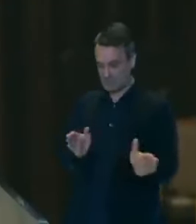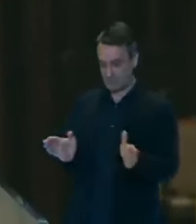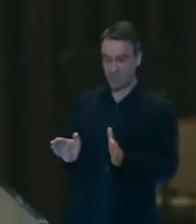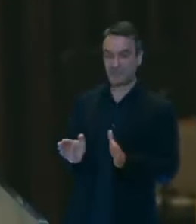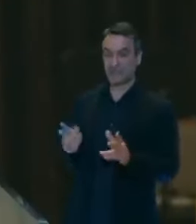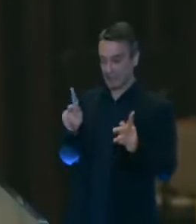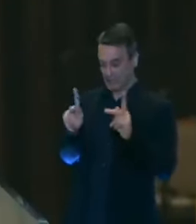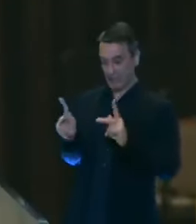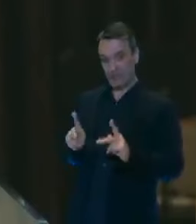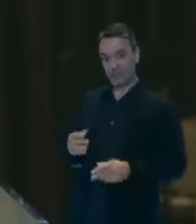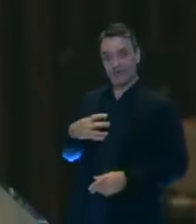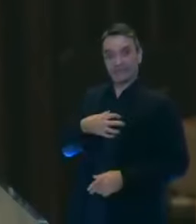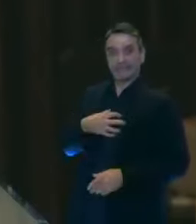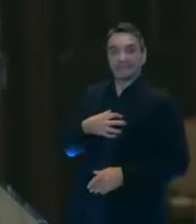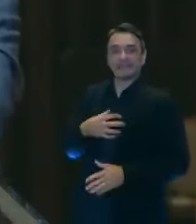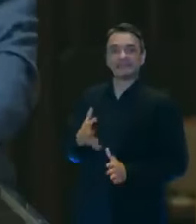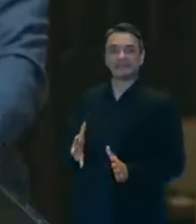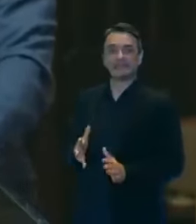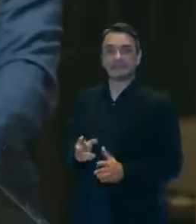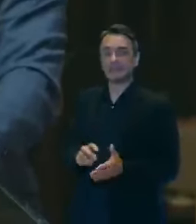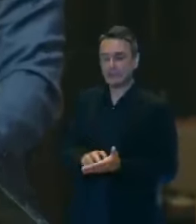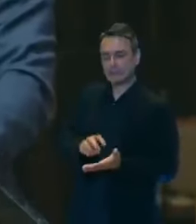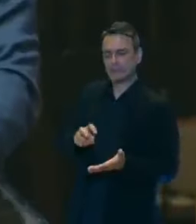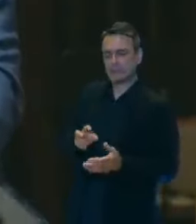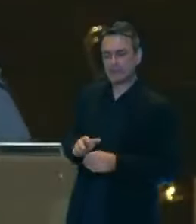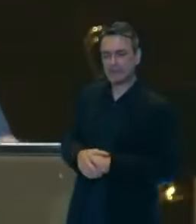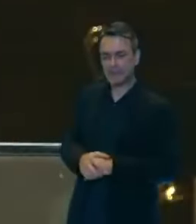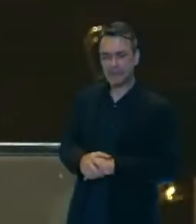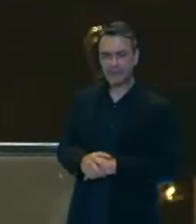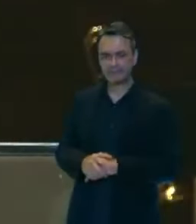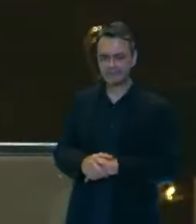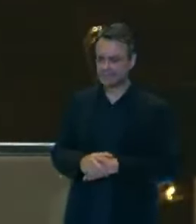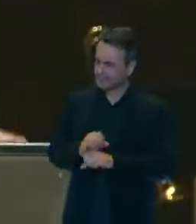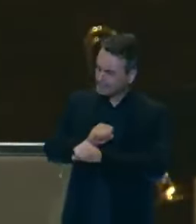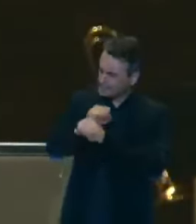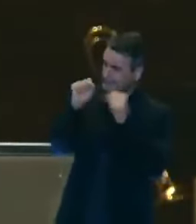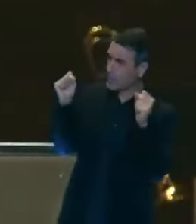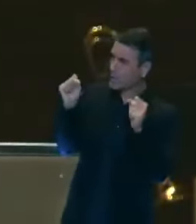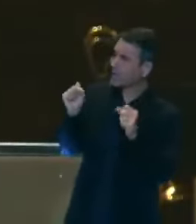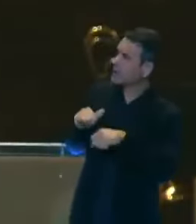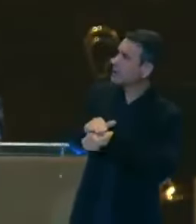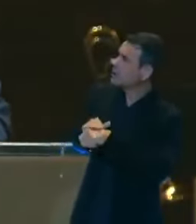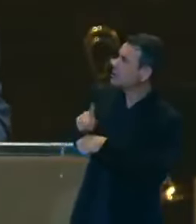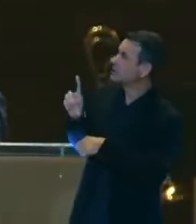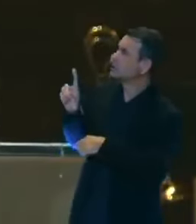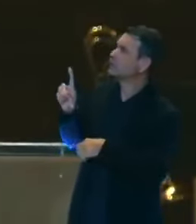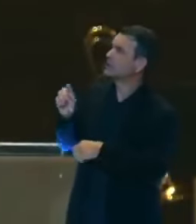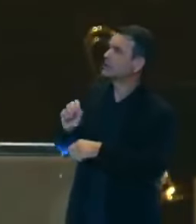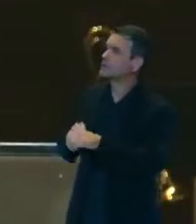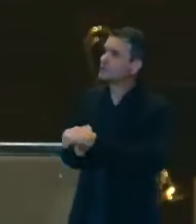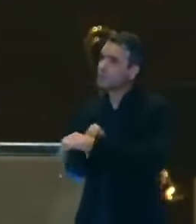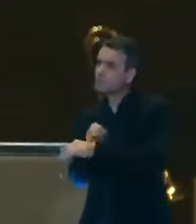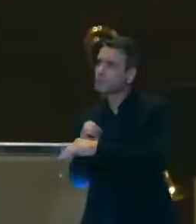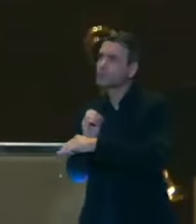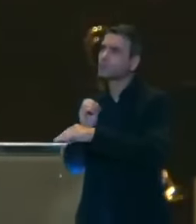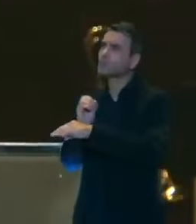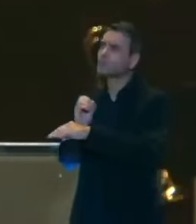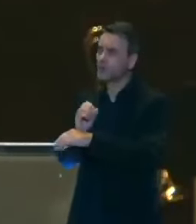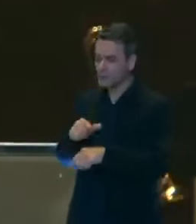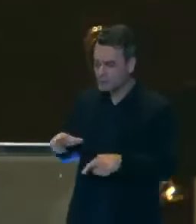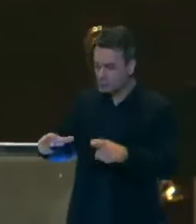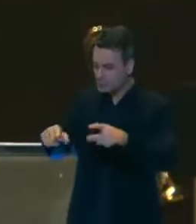paz. E eu acordei cedinho de manhã para falar com Deus. O sol estava nascendo, eu fui para a beira de um